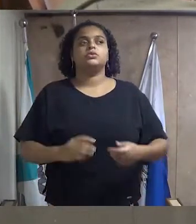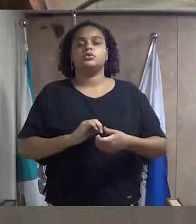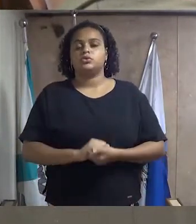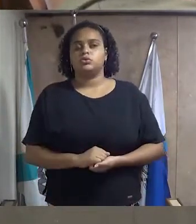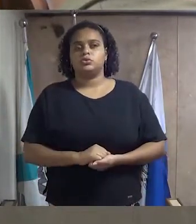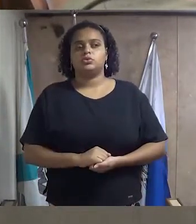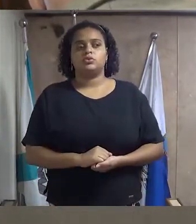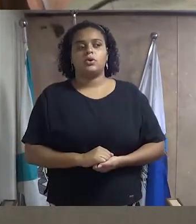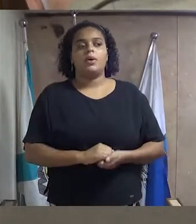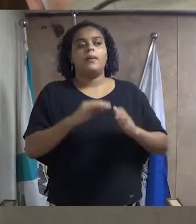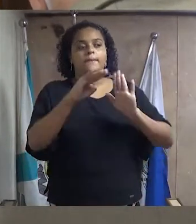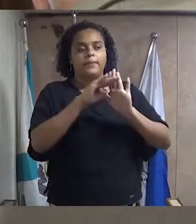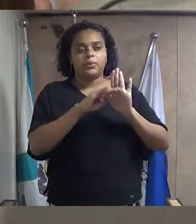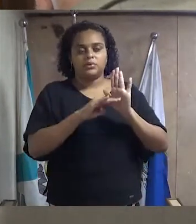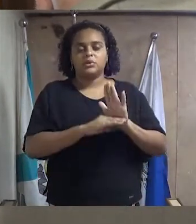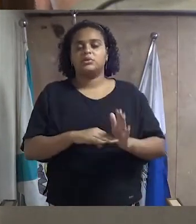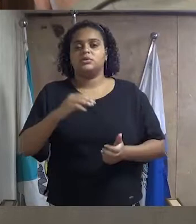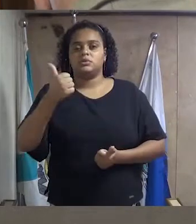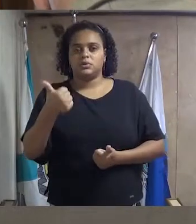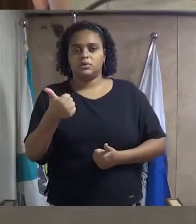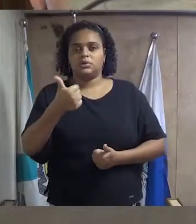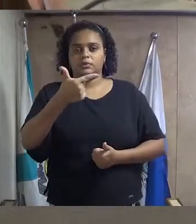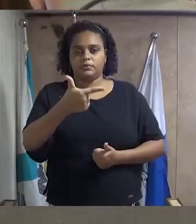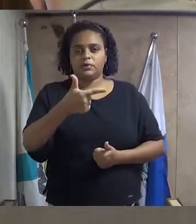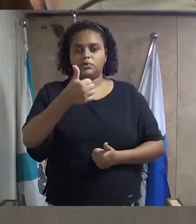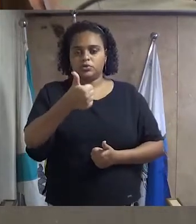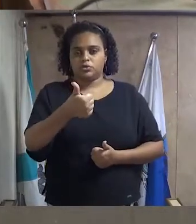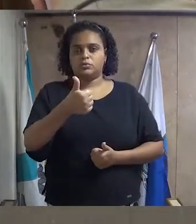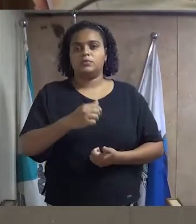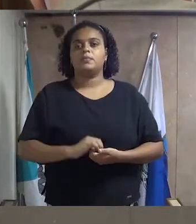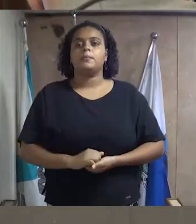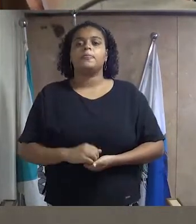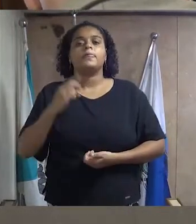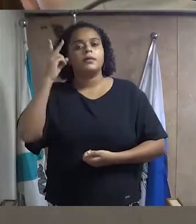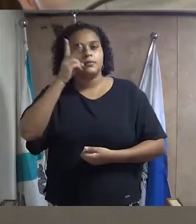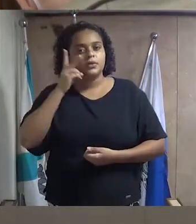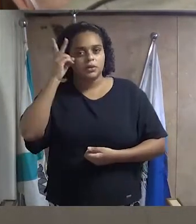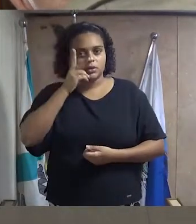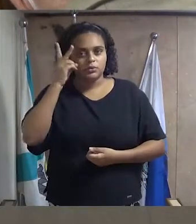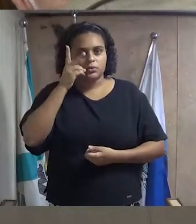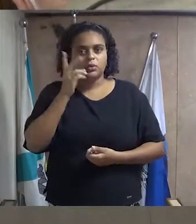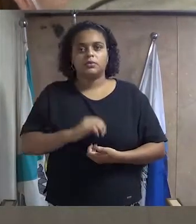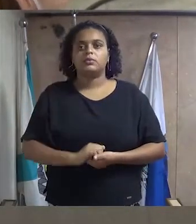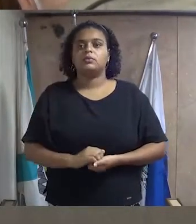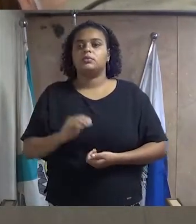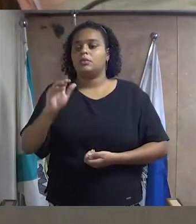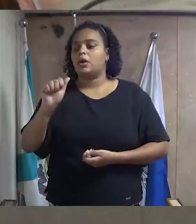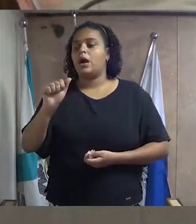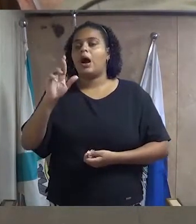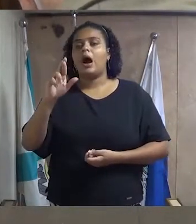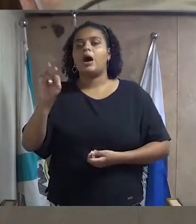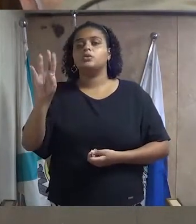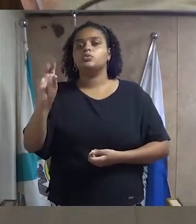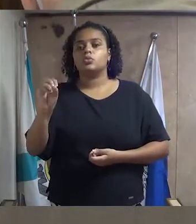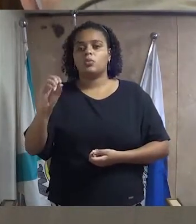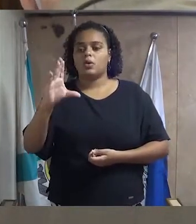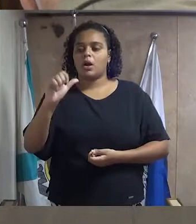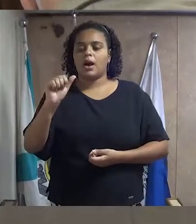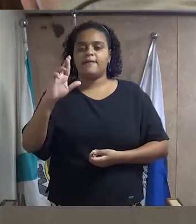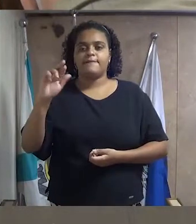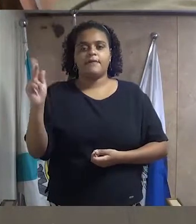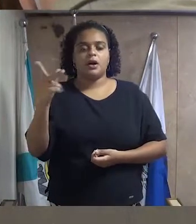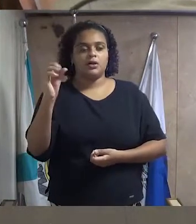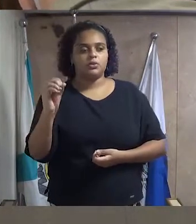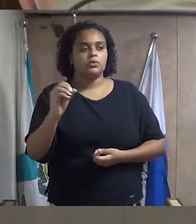Humanos. Processo 121 de 2021, do excelentíssimo senhor vereador Arthur